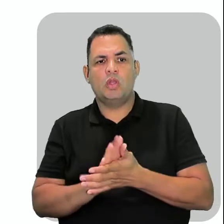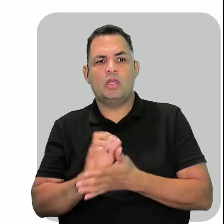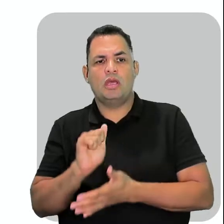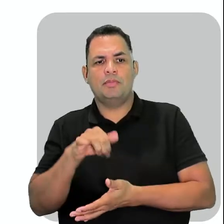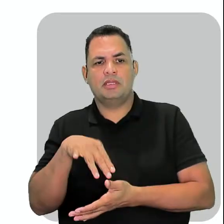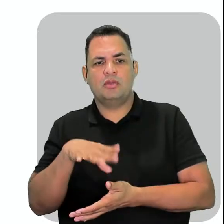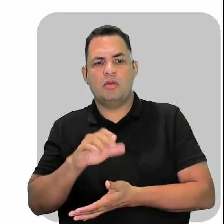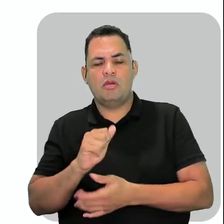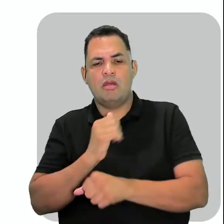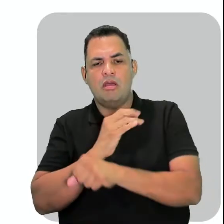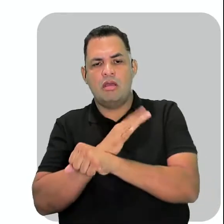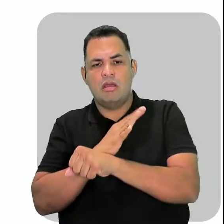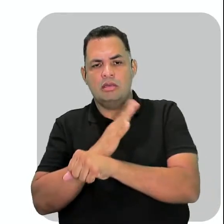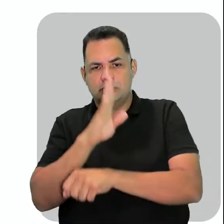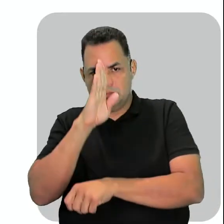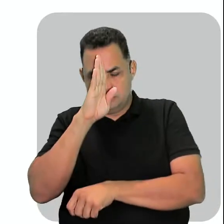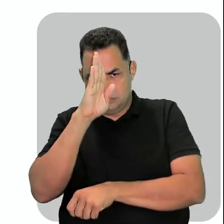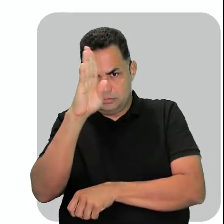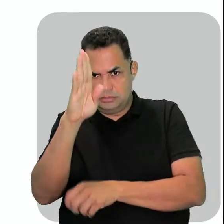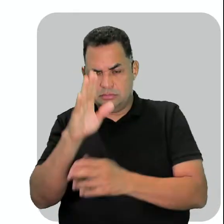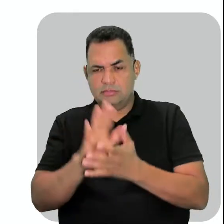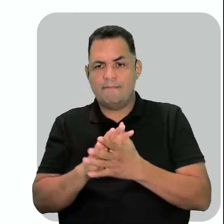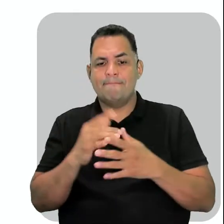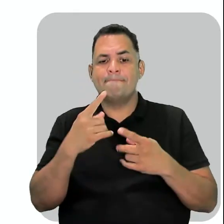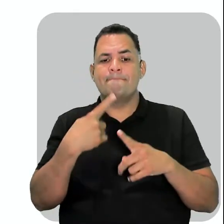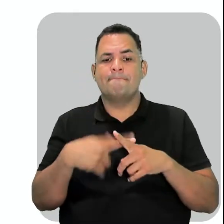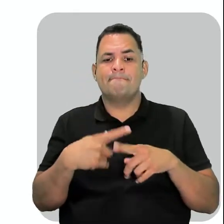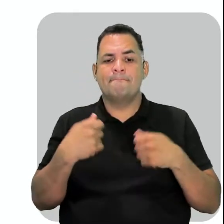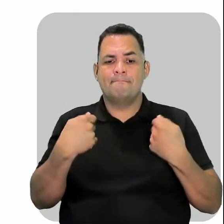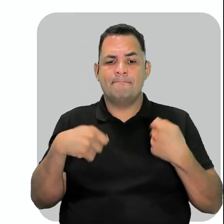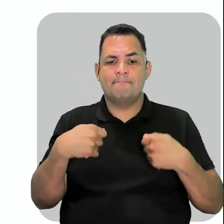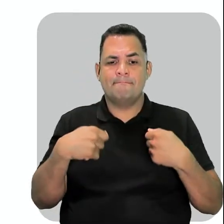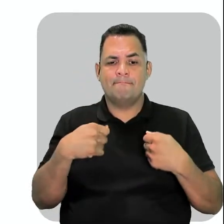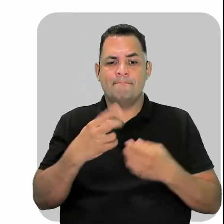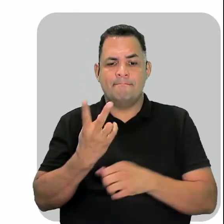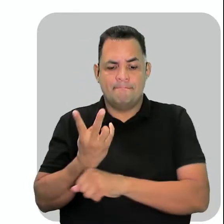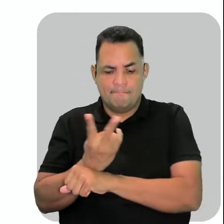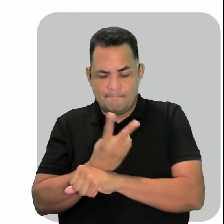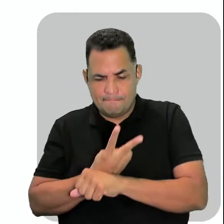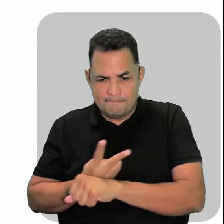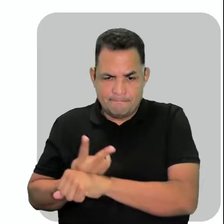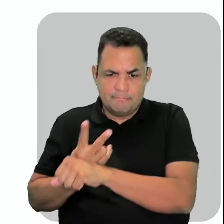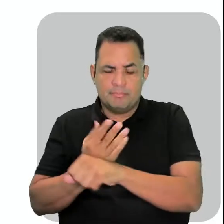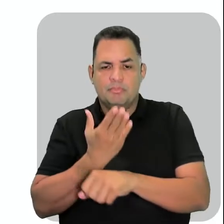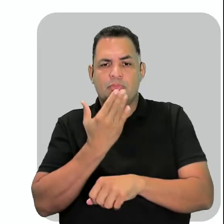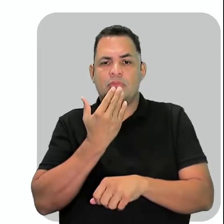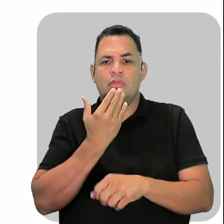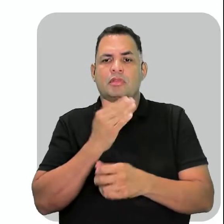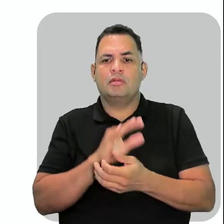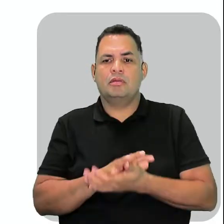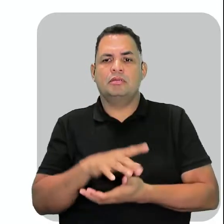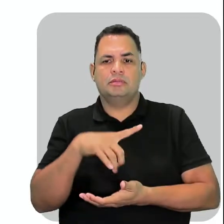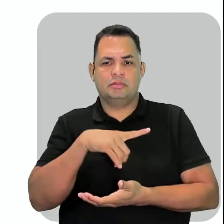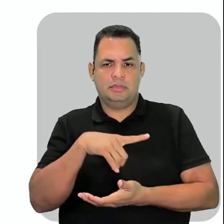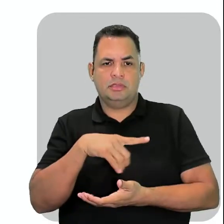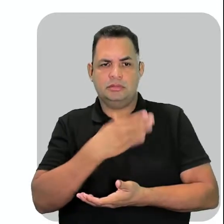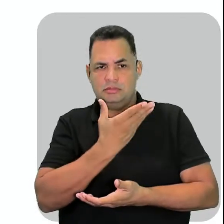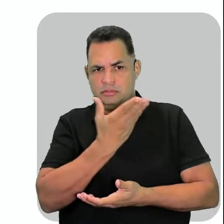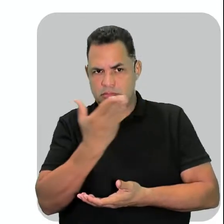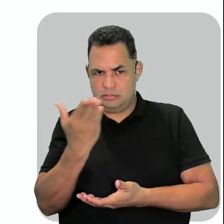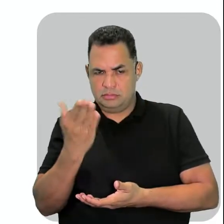aminoácidos essenciais, porque a gente precisa procurar alimentos que tenham esses